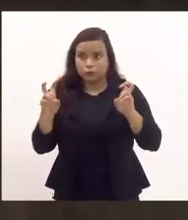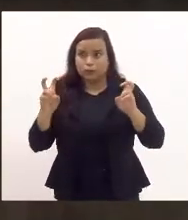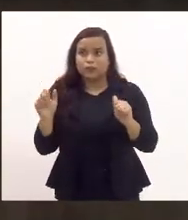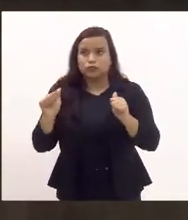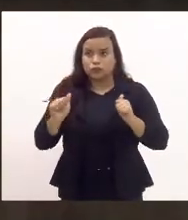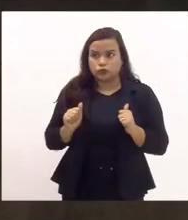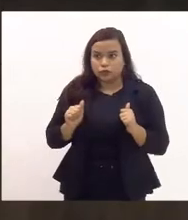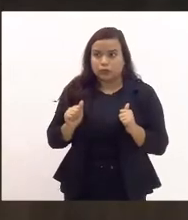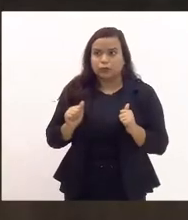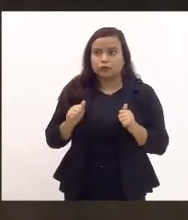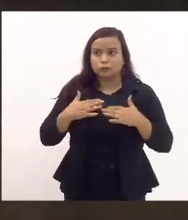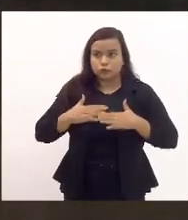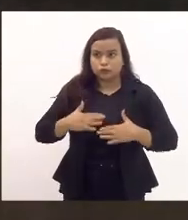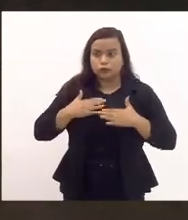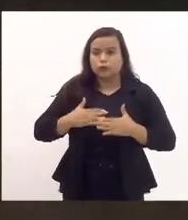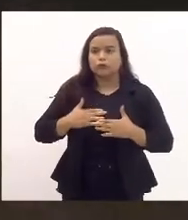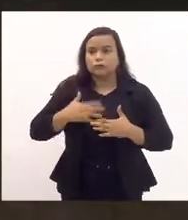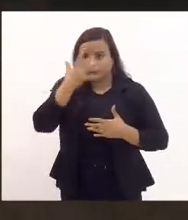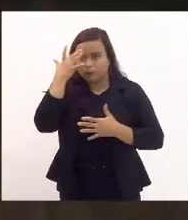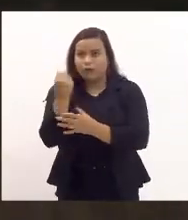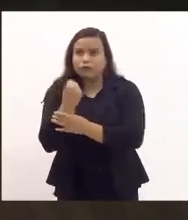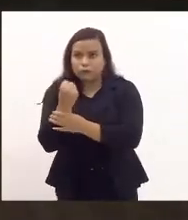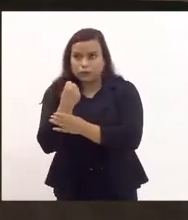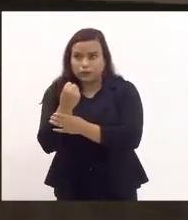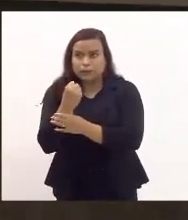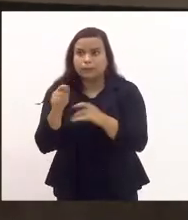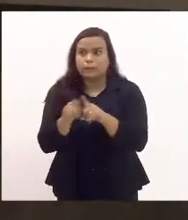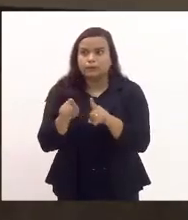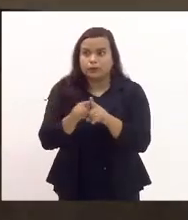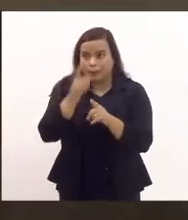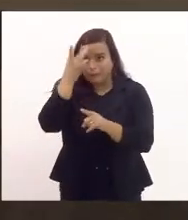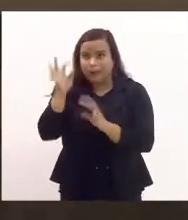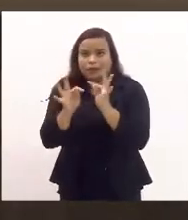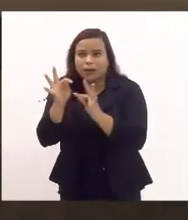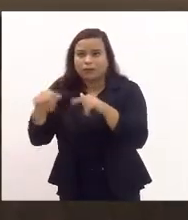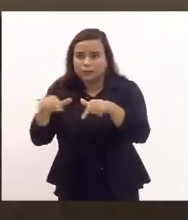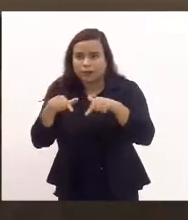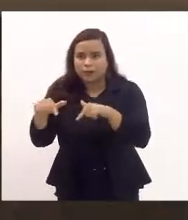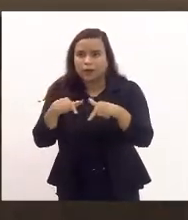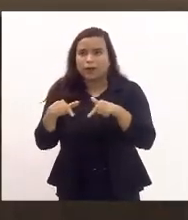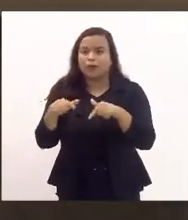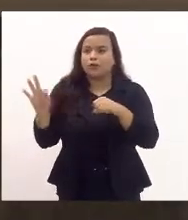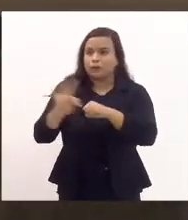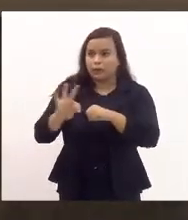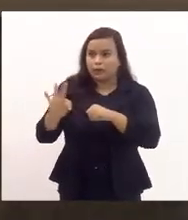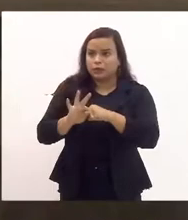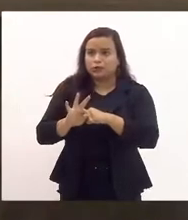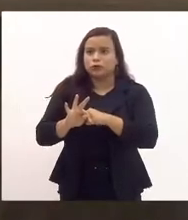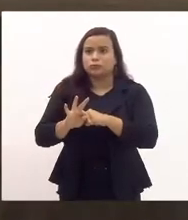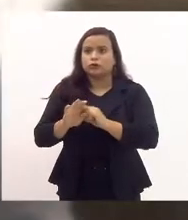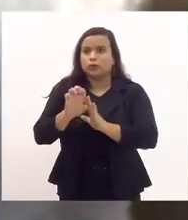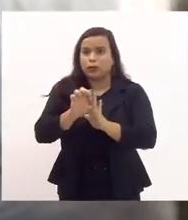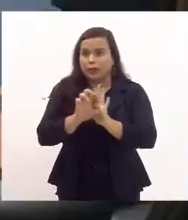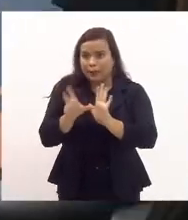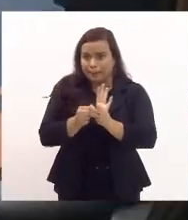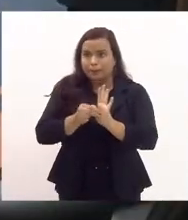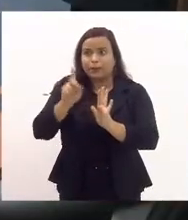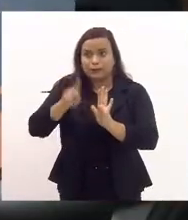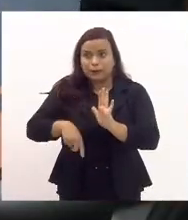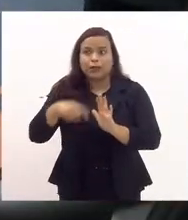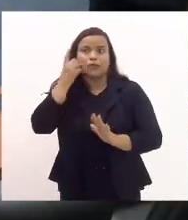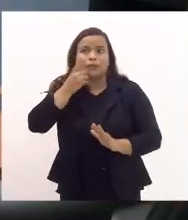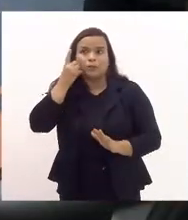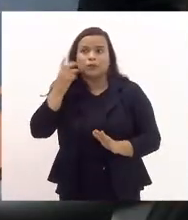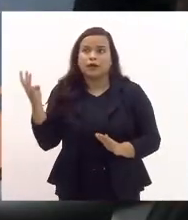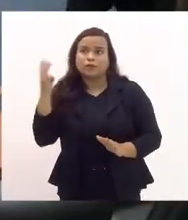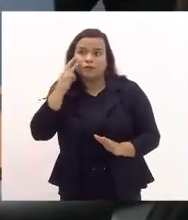descanso dos terá fisioterapeutas e terapeutas ocupacionais técnicos a emenda foi do deputado waldeck